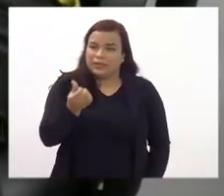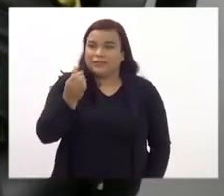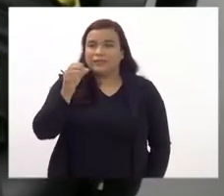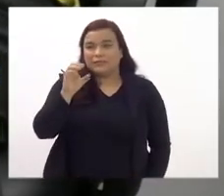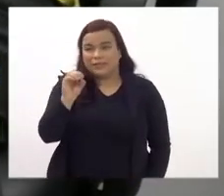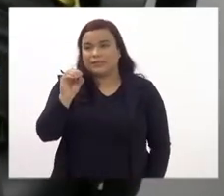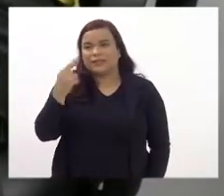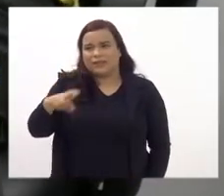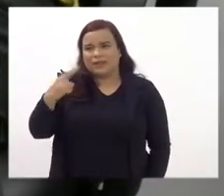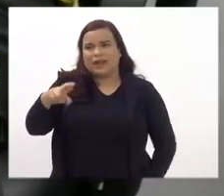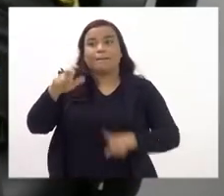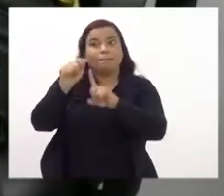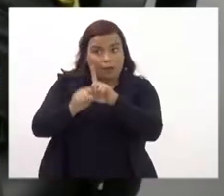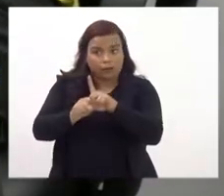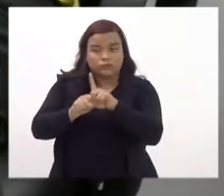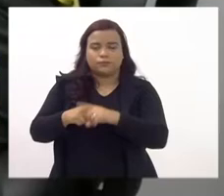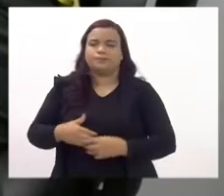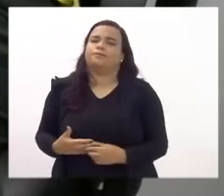por mês.